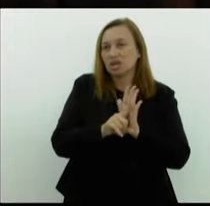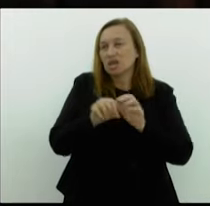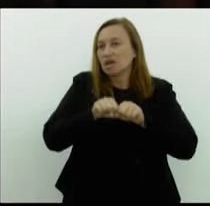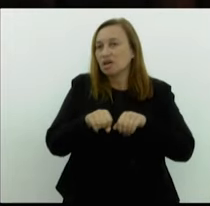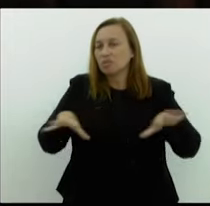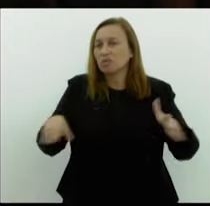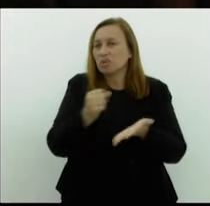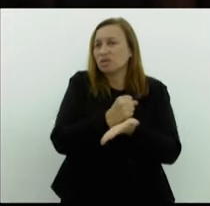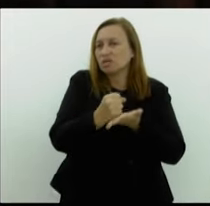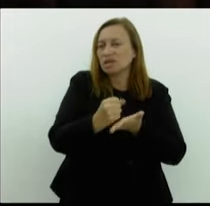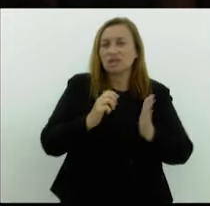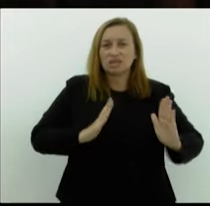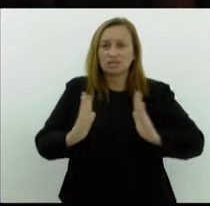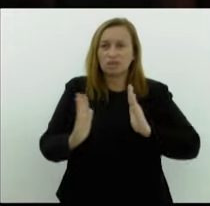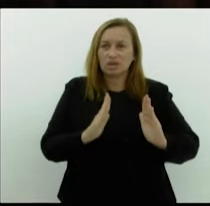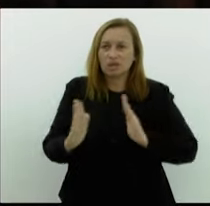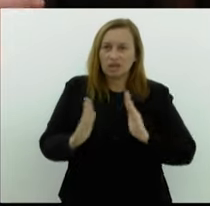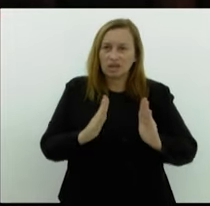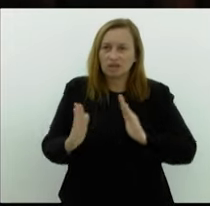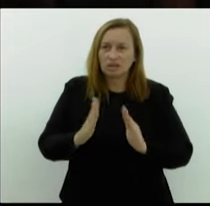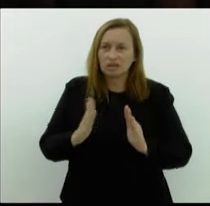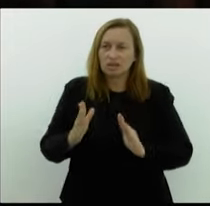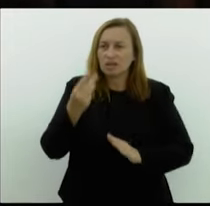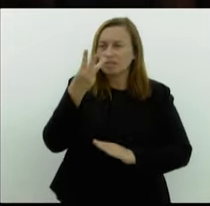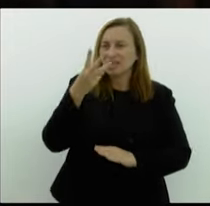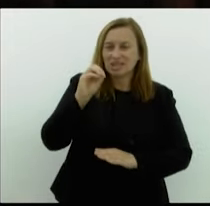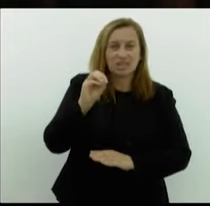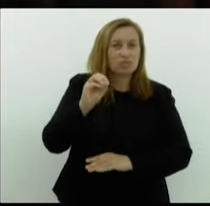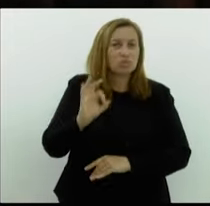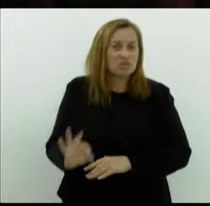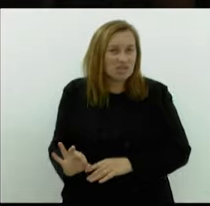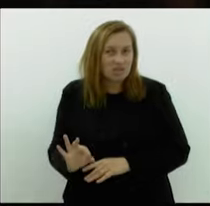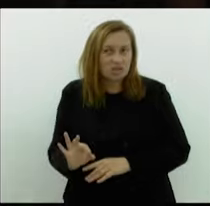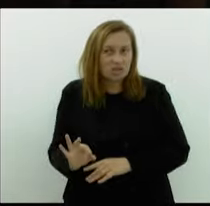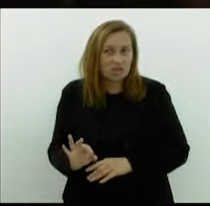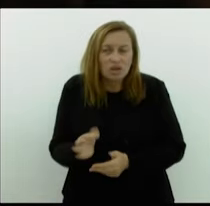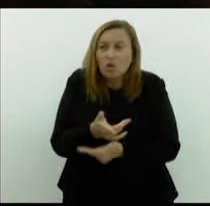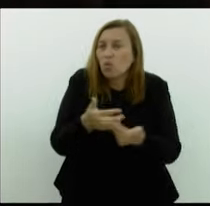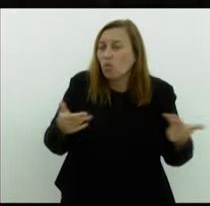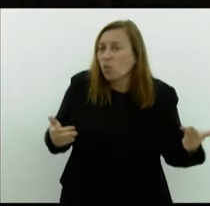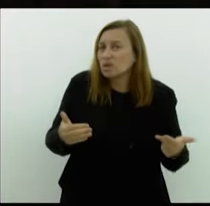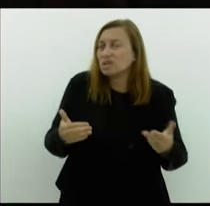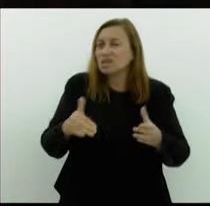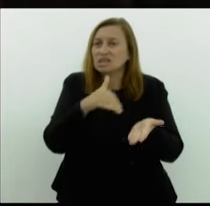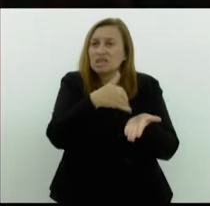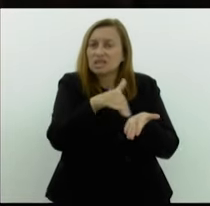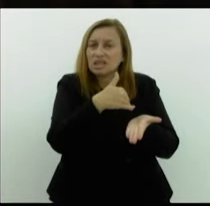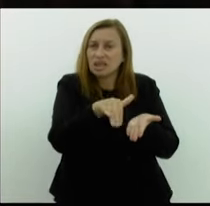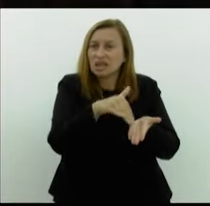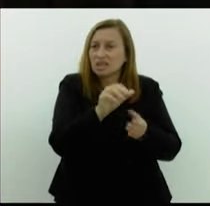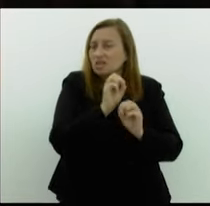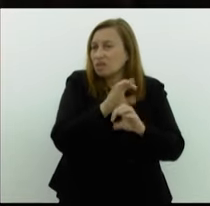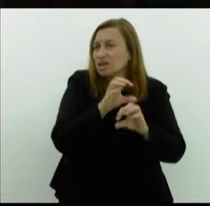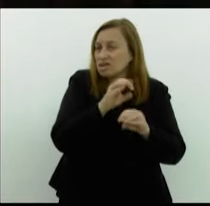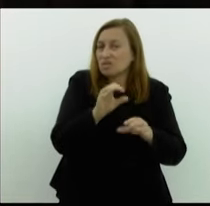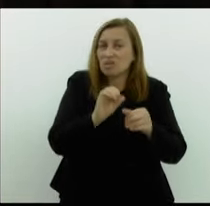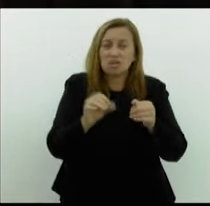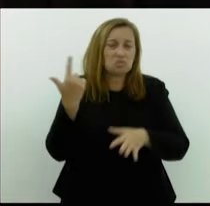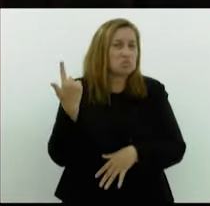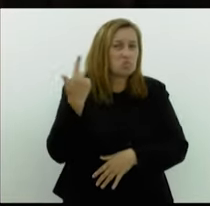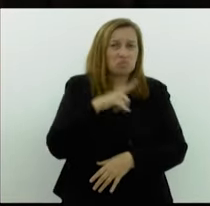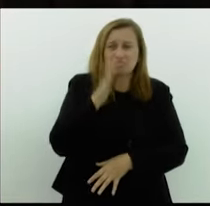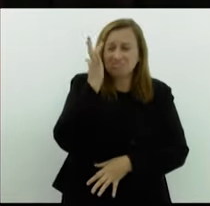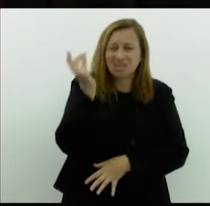de contratação precária, temporária, para 30%. São essas coisas que a Secretaria de Educação faz que a gente não consegue